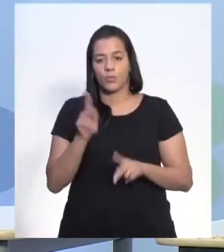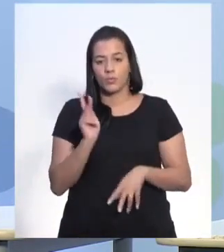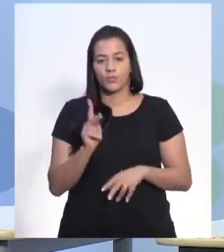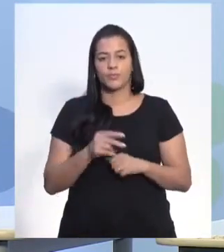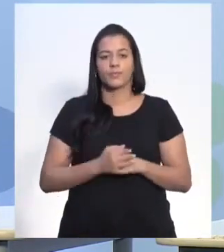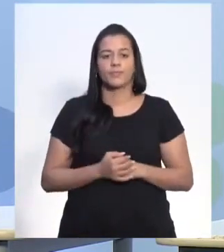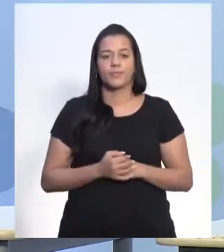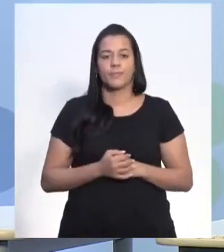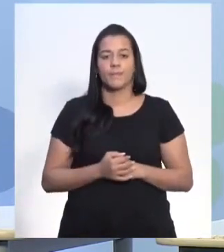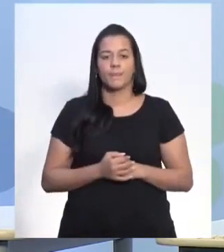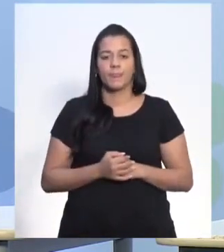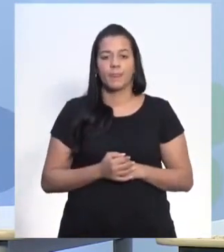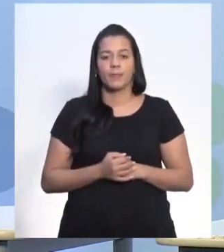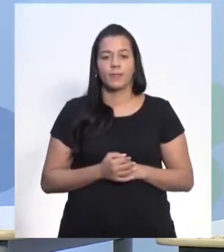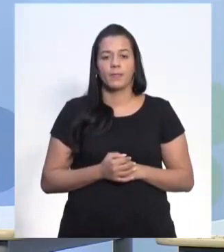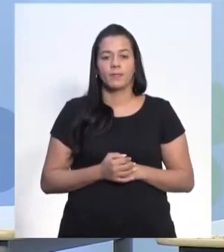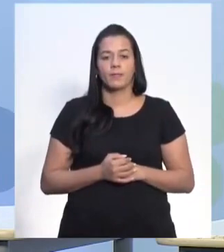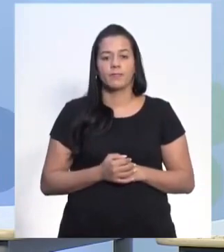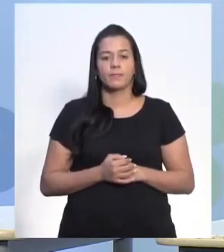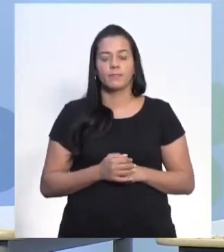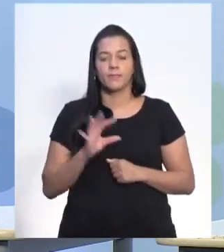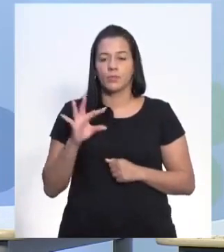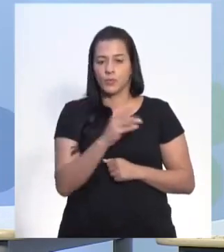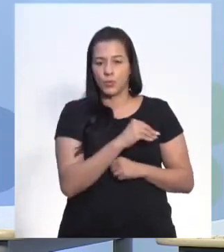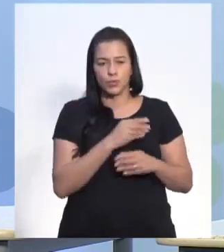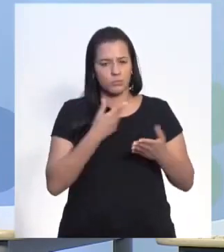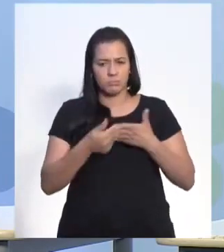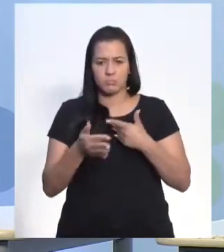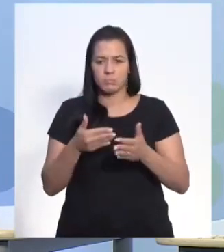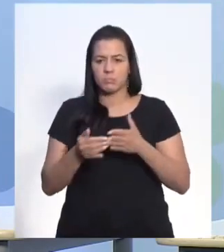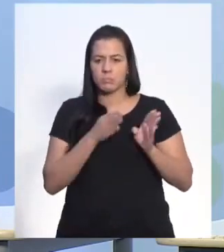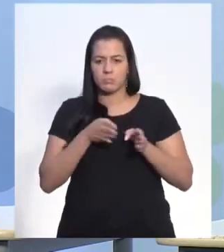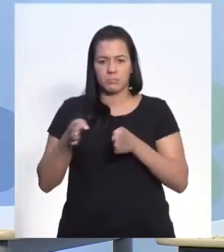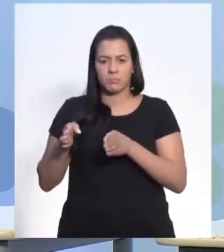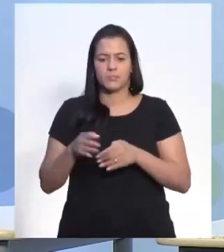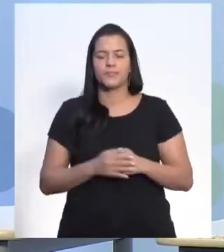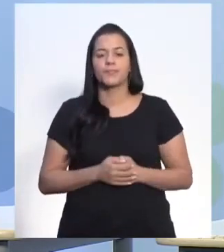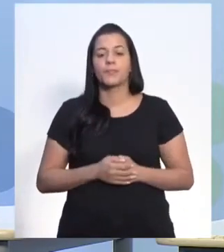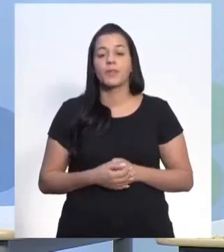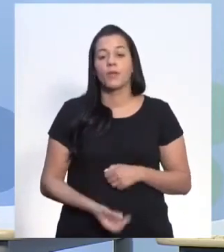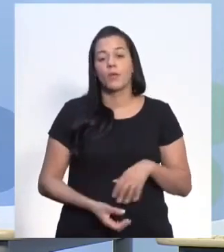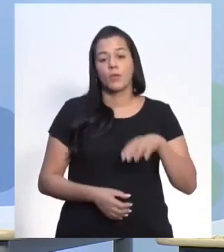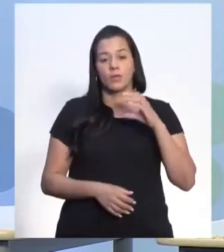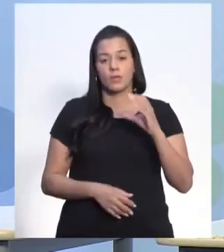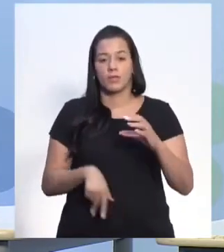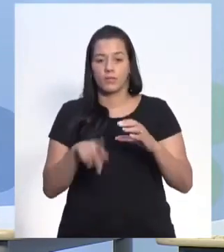coroa, tanto faz a ordem que vocês anotarem, tá? Vocês têm que anotar todas as opções. Ou vai sair cara e